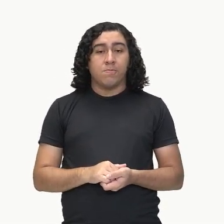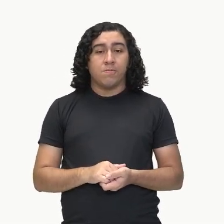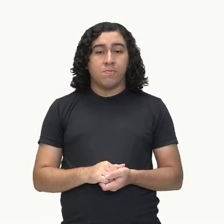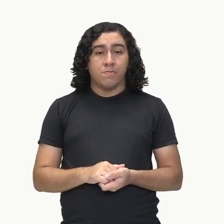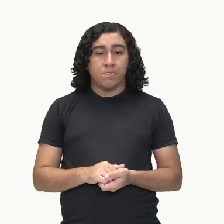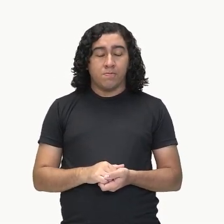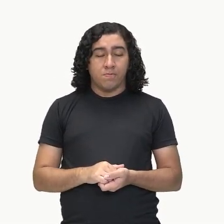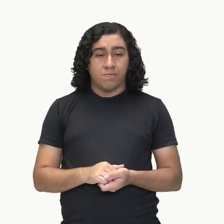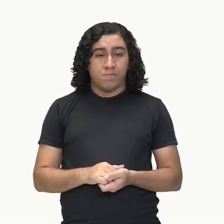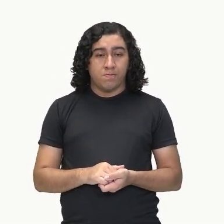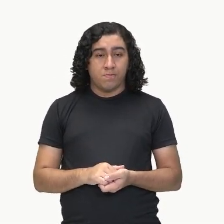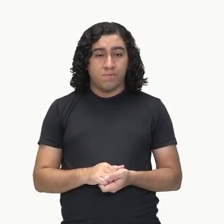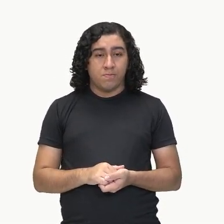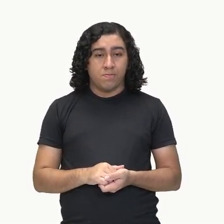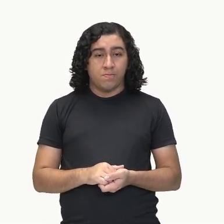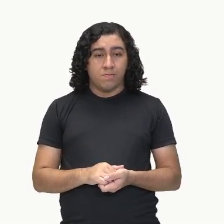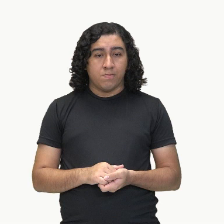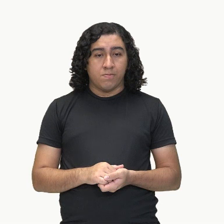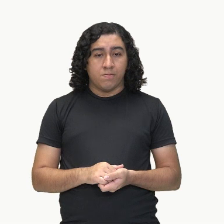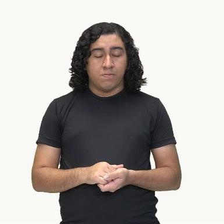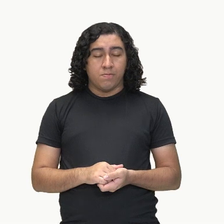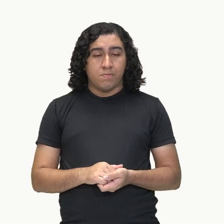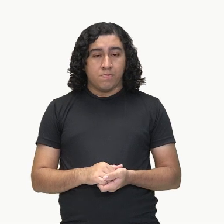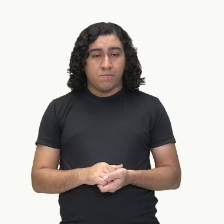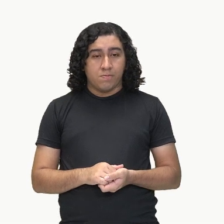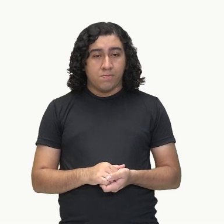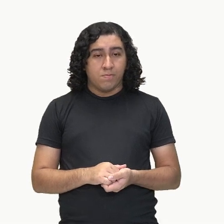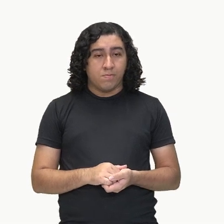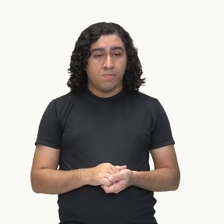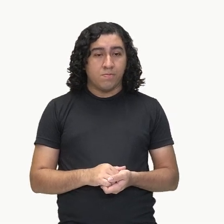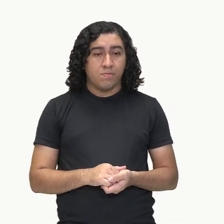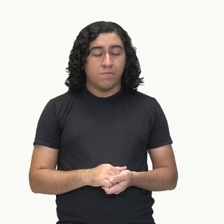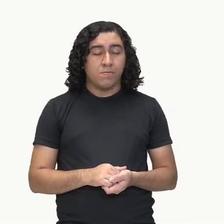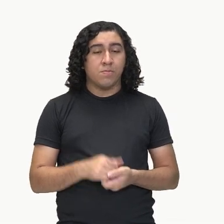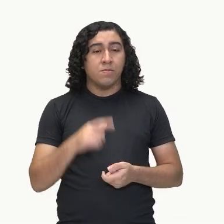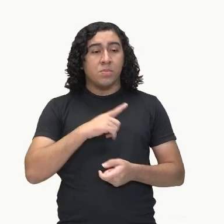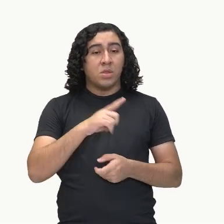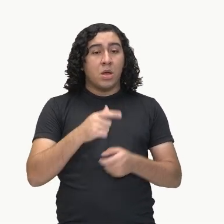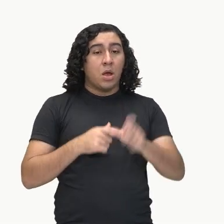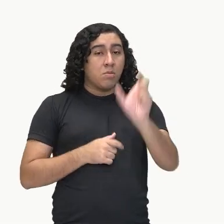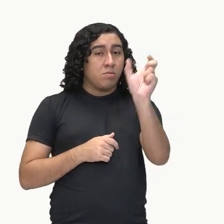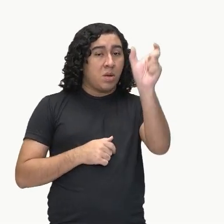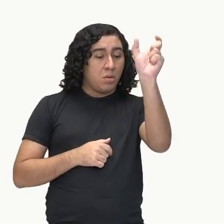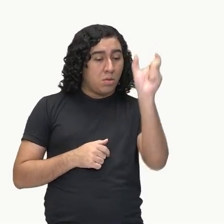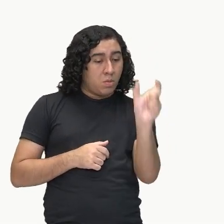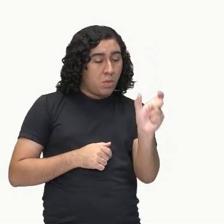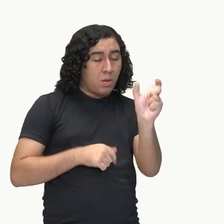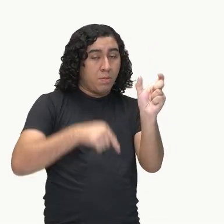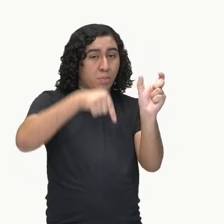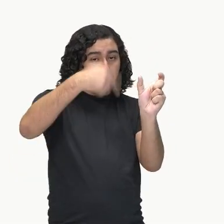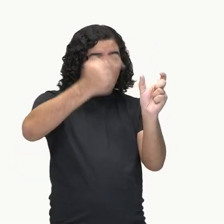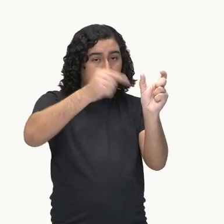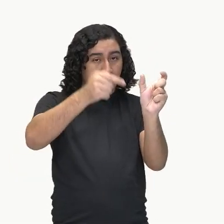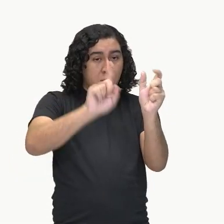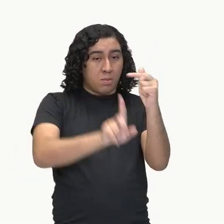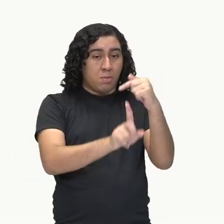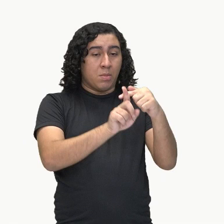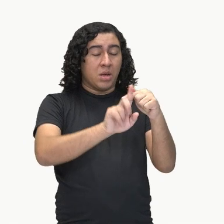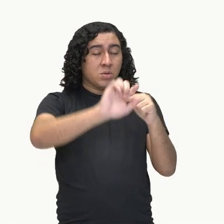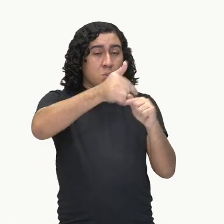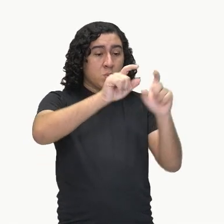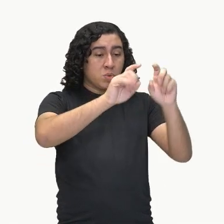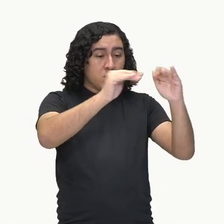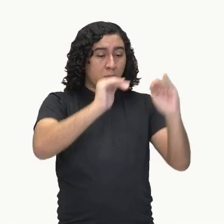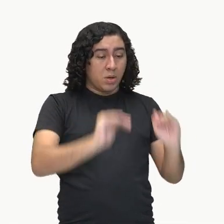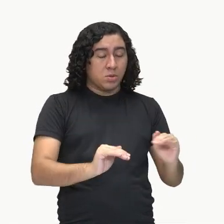adicionado ao segundo polinômio, que é 3x ao quadrado. Observe